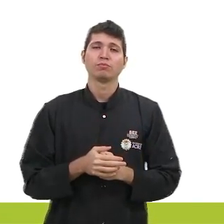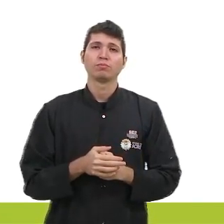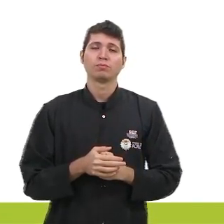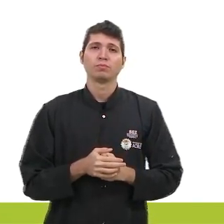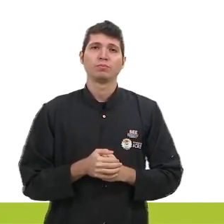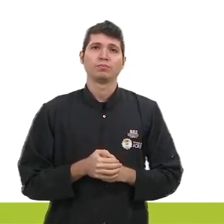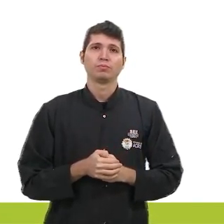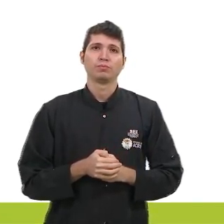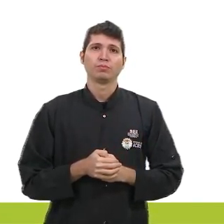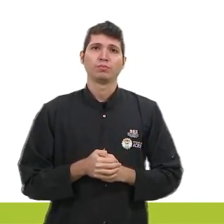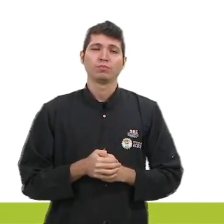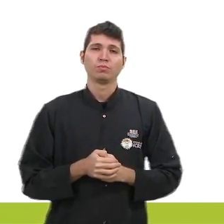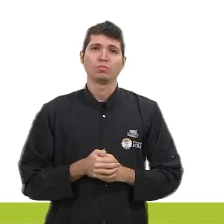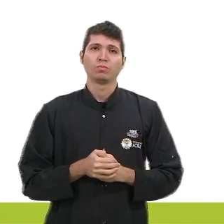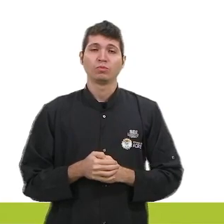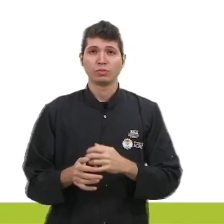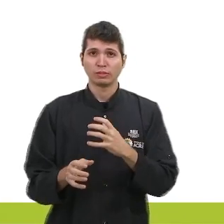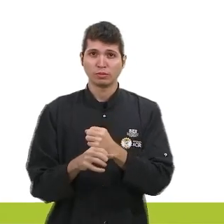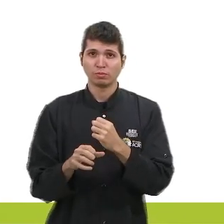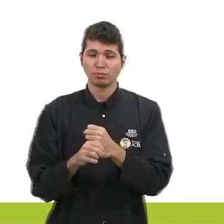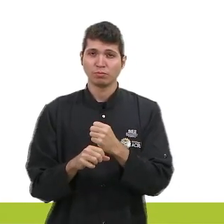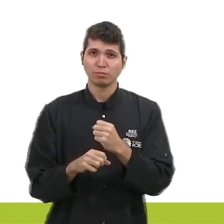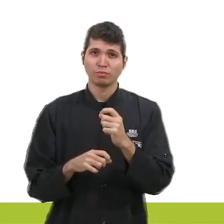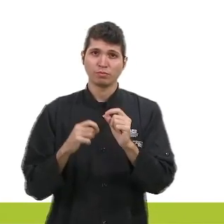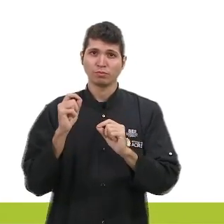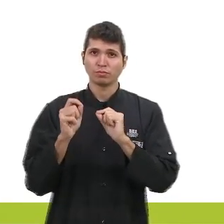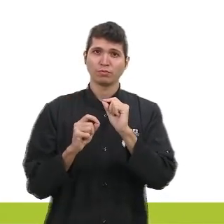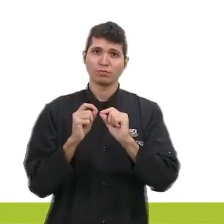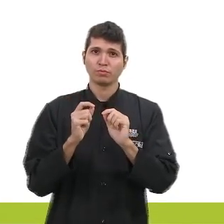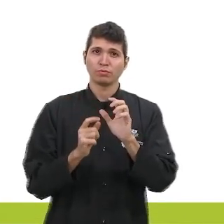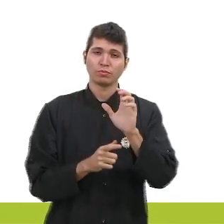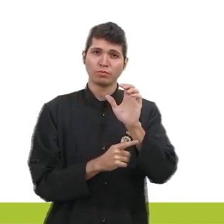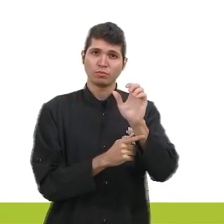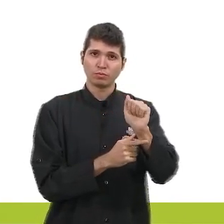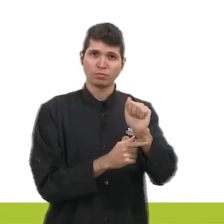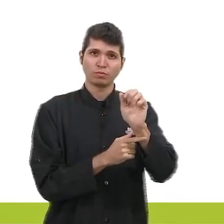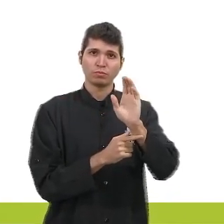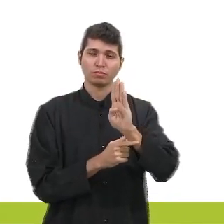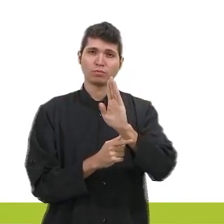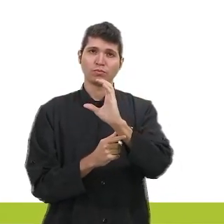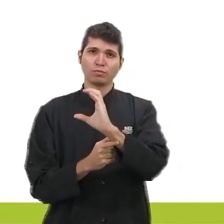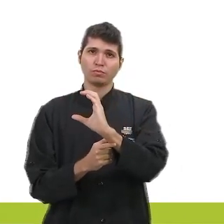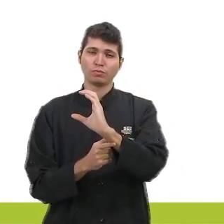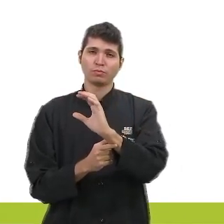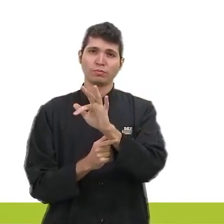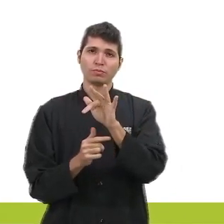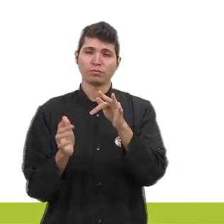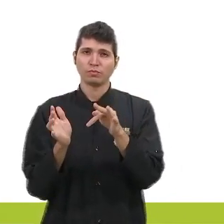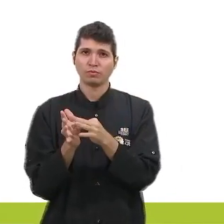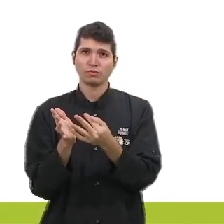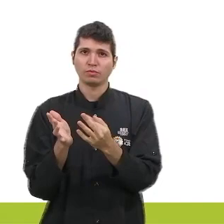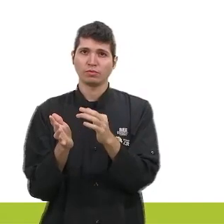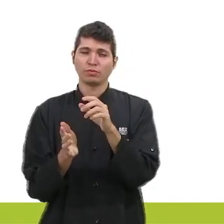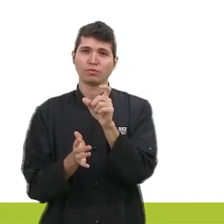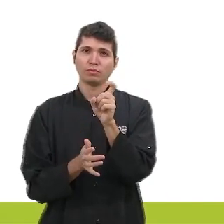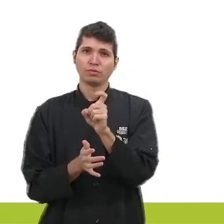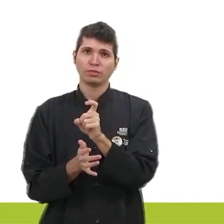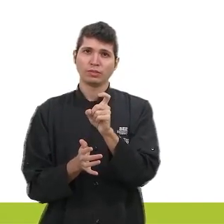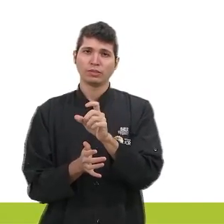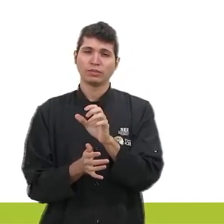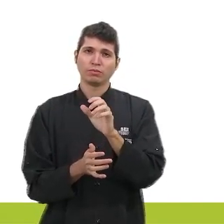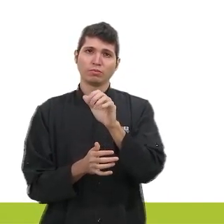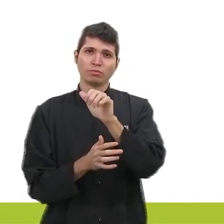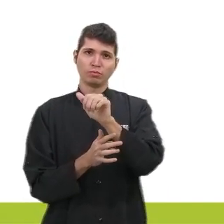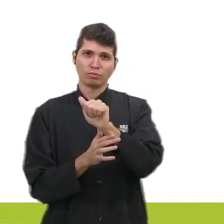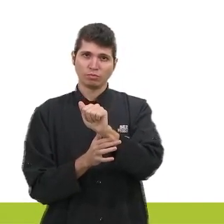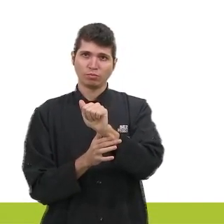definir na função aqui ó, os valores de A, B e C, gente. Ó, dado a f de x, ax ao